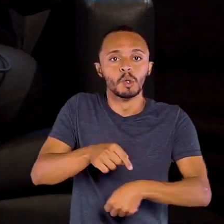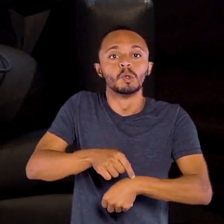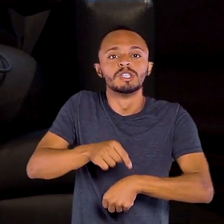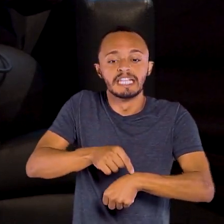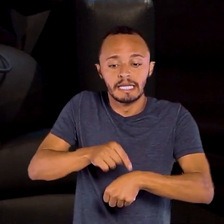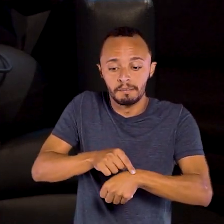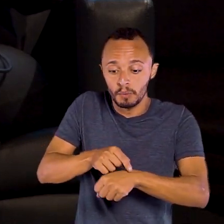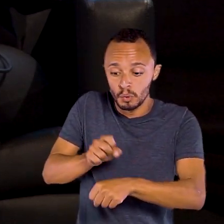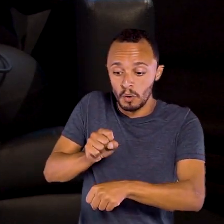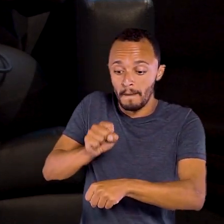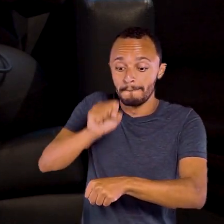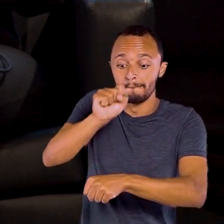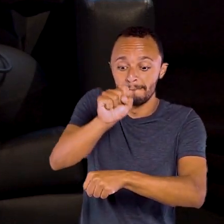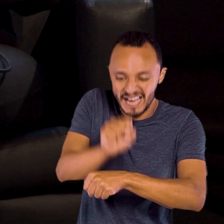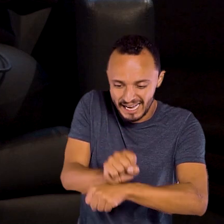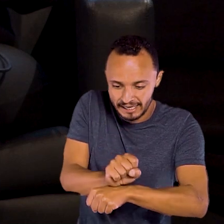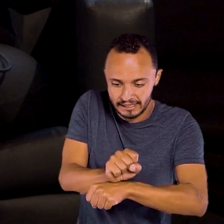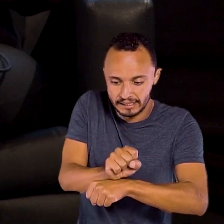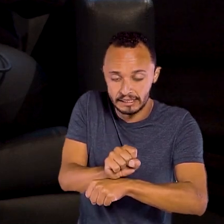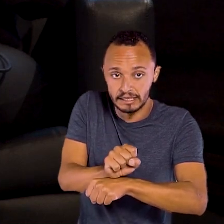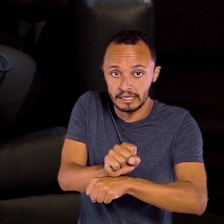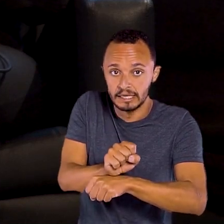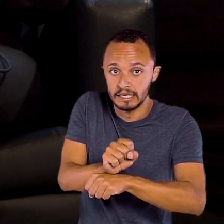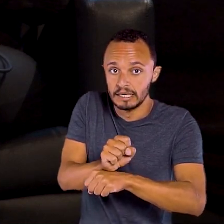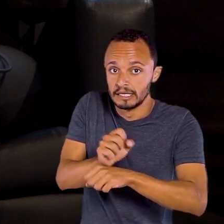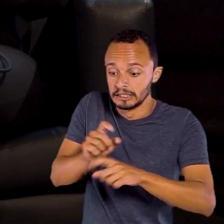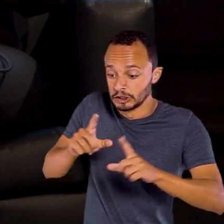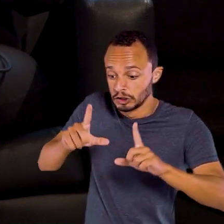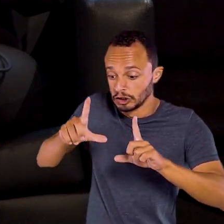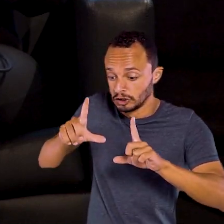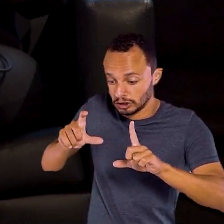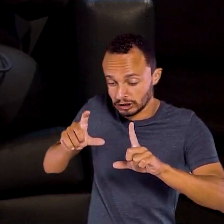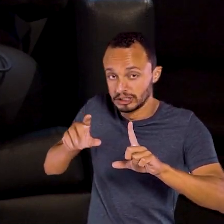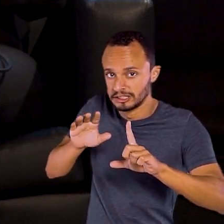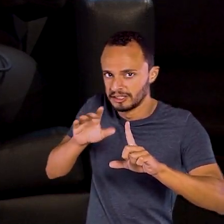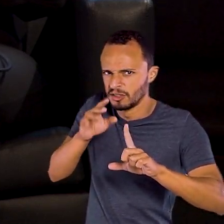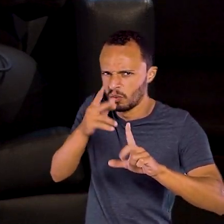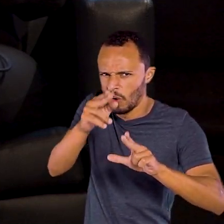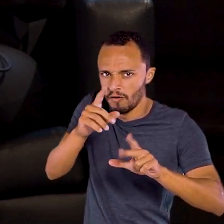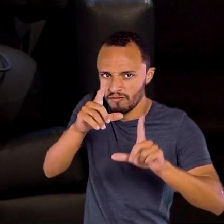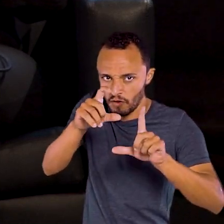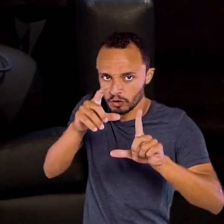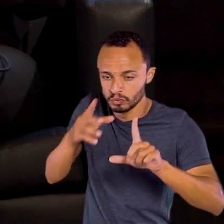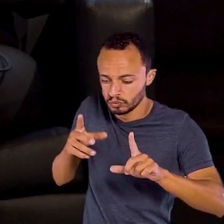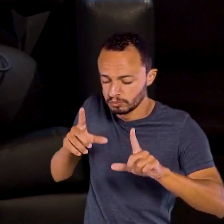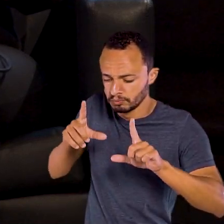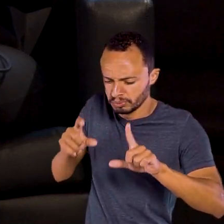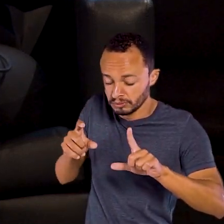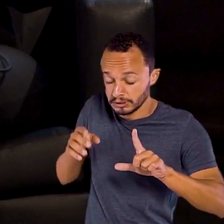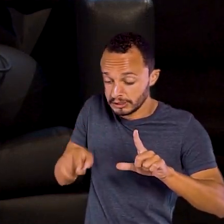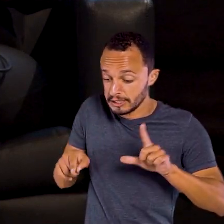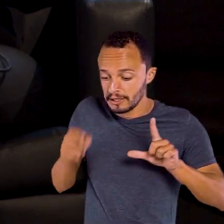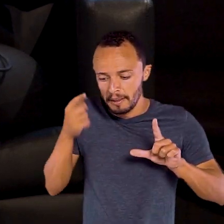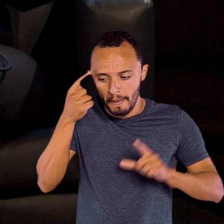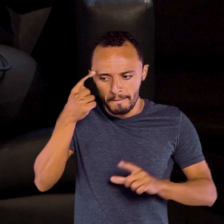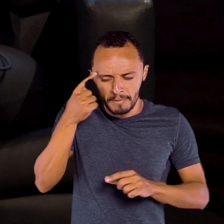uma parada, tirar uma fotografia daquele momento e pensar sobre aquele momento.